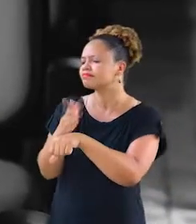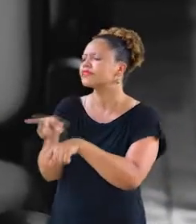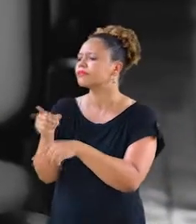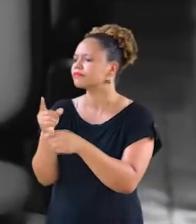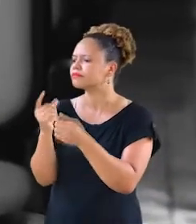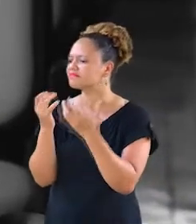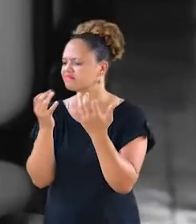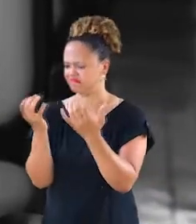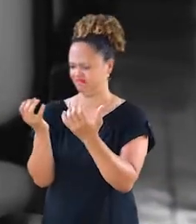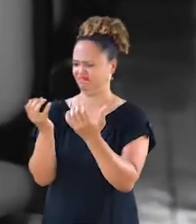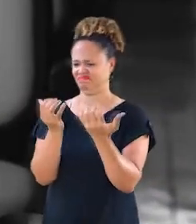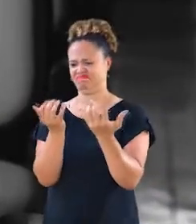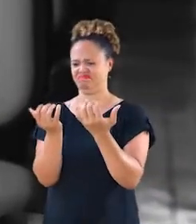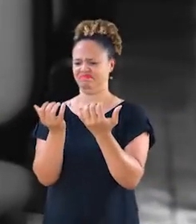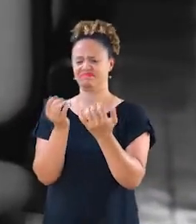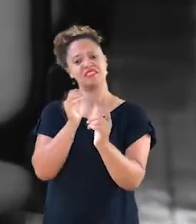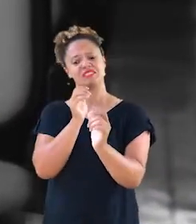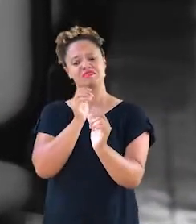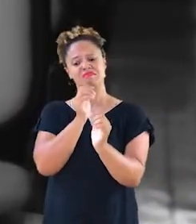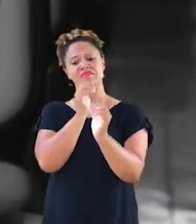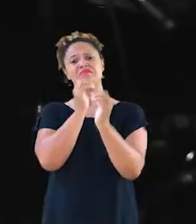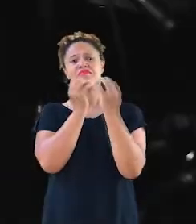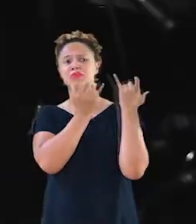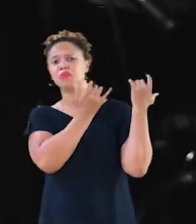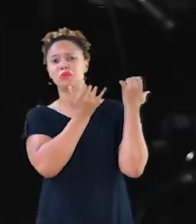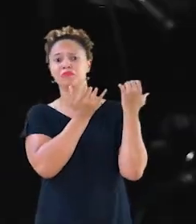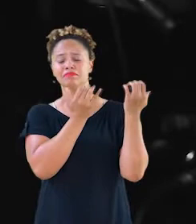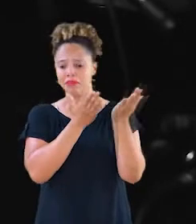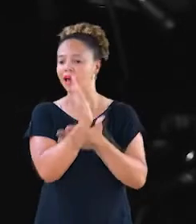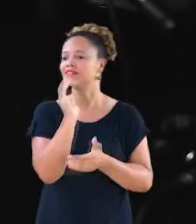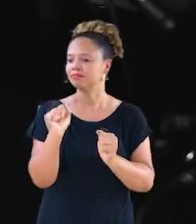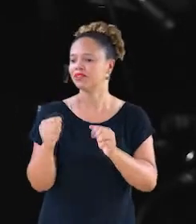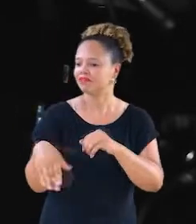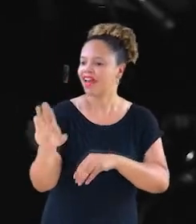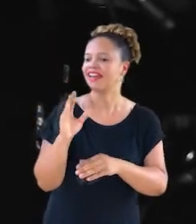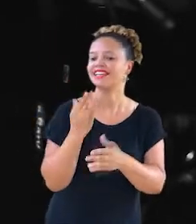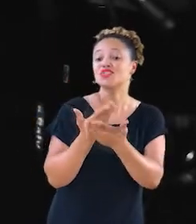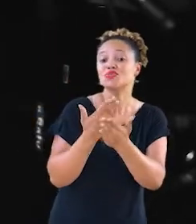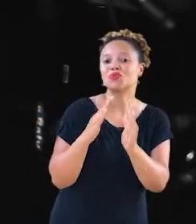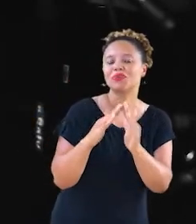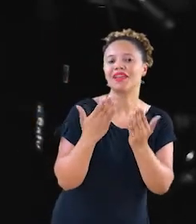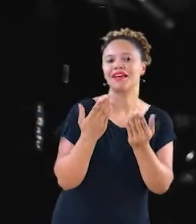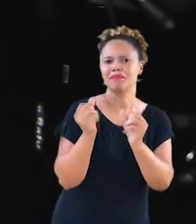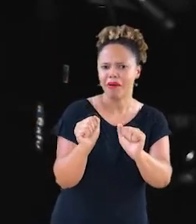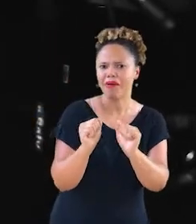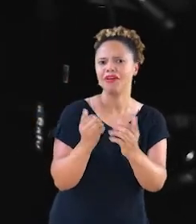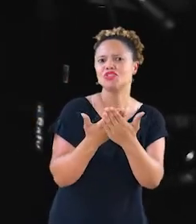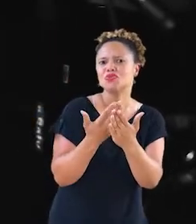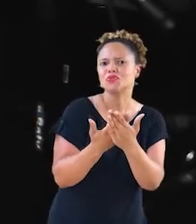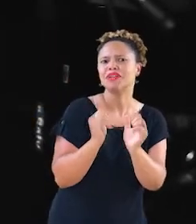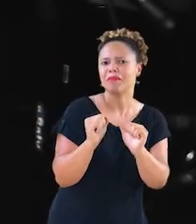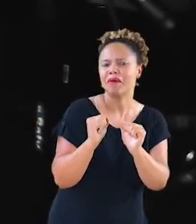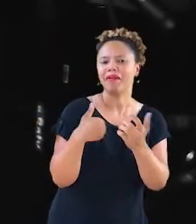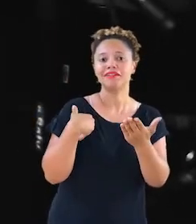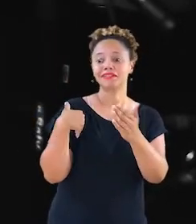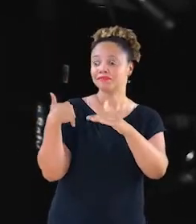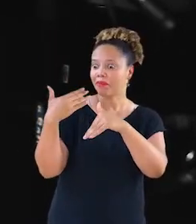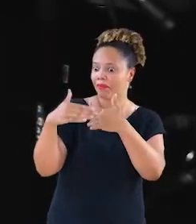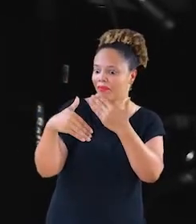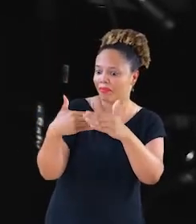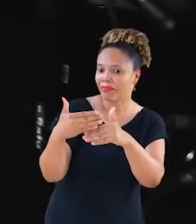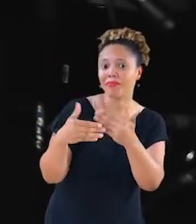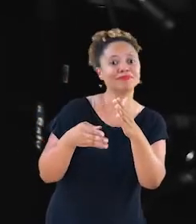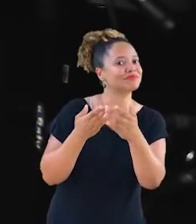peguei, assim, não sabia nem segurar, fiz assim... Ele falou, passou, vai estudar. E eu já falei, pô, aí começou a minha trajetória ali. E aí